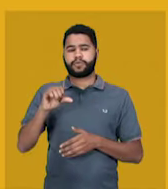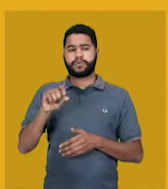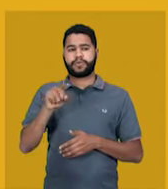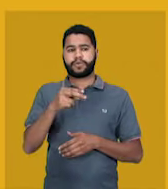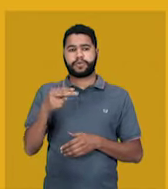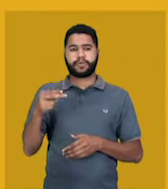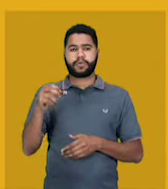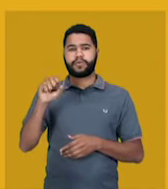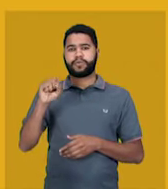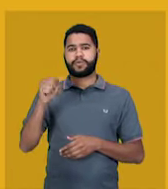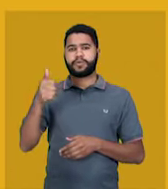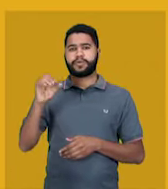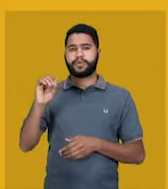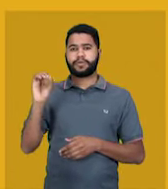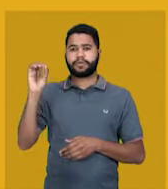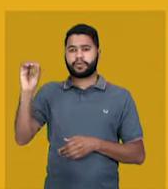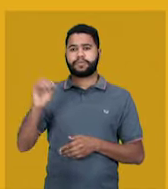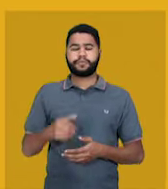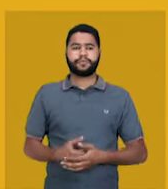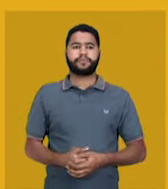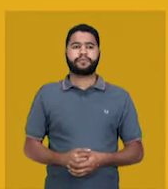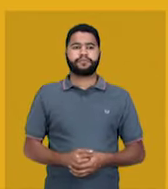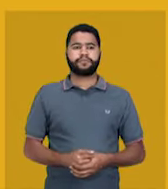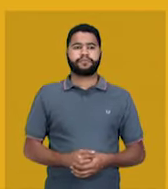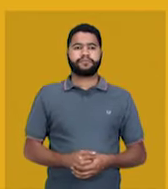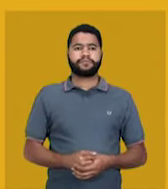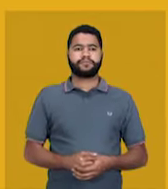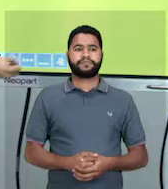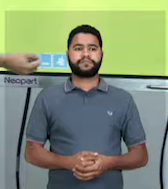0, 810 graus.